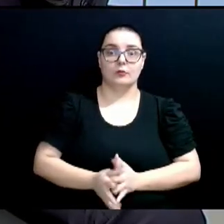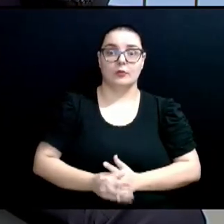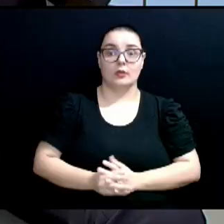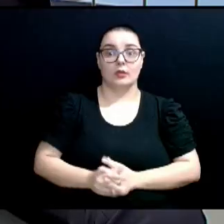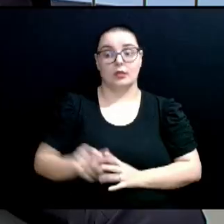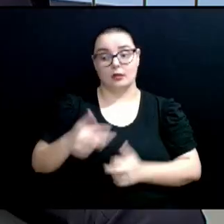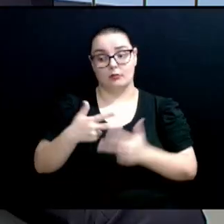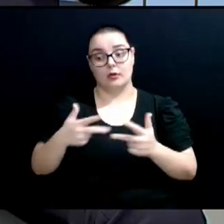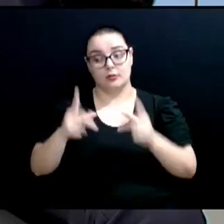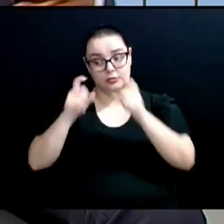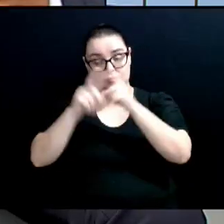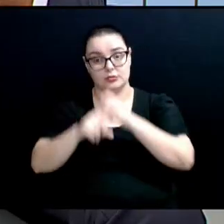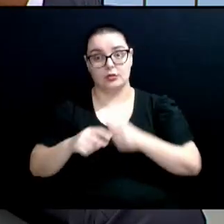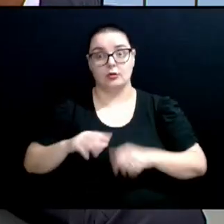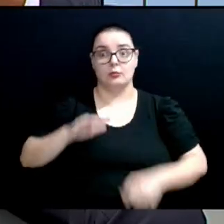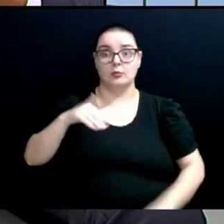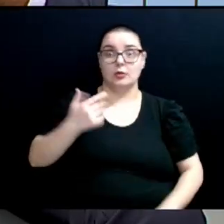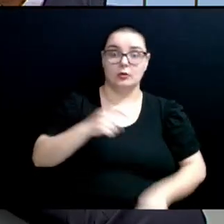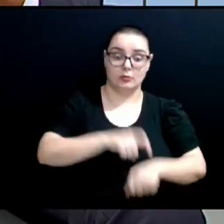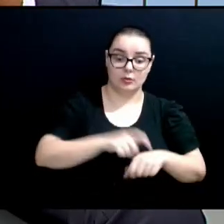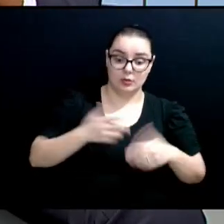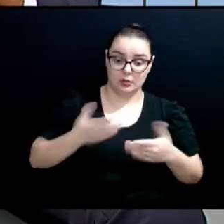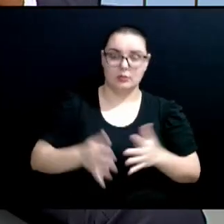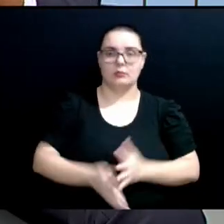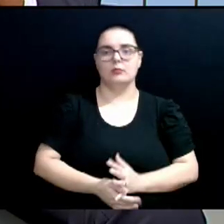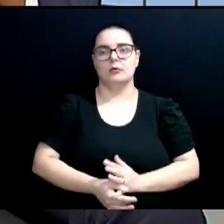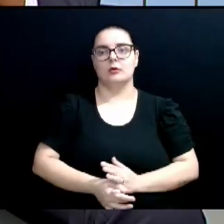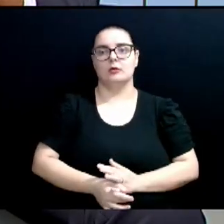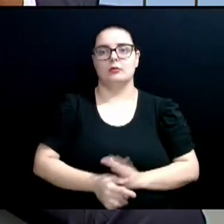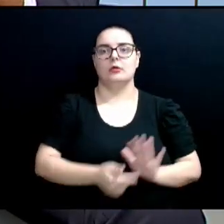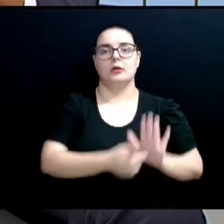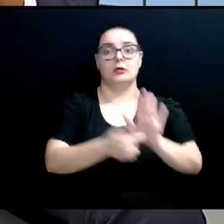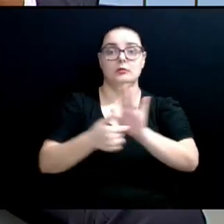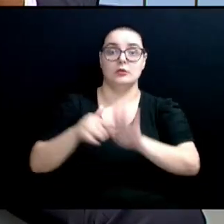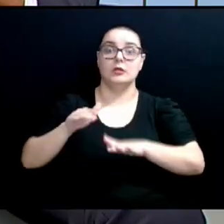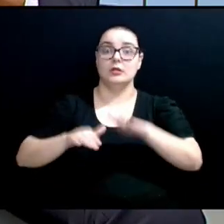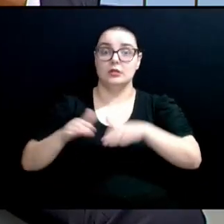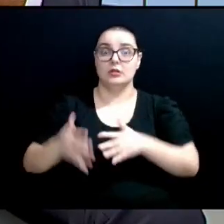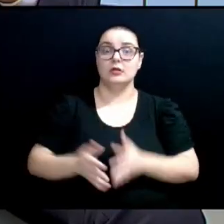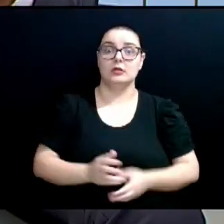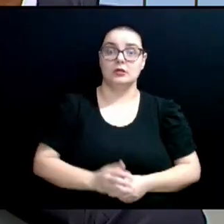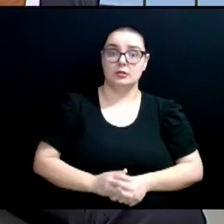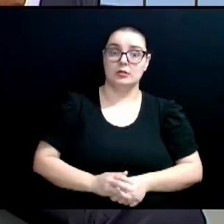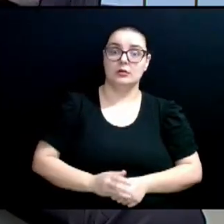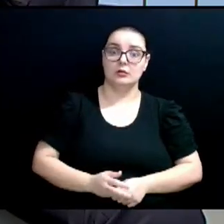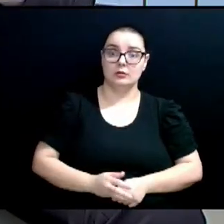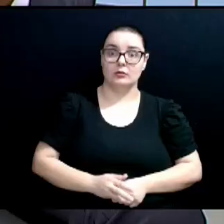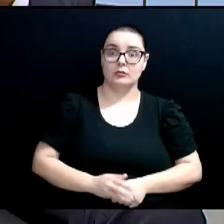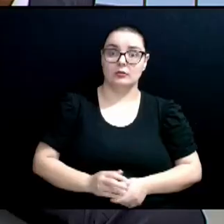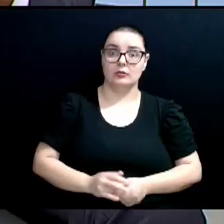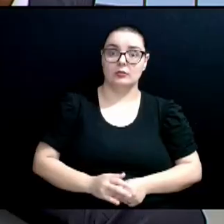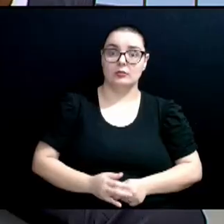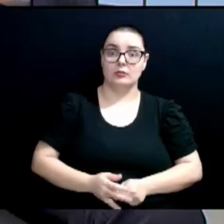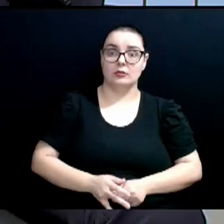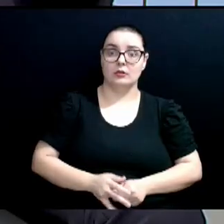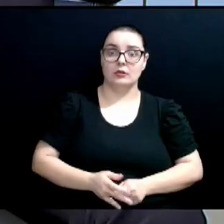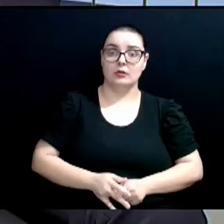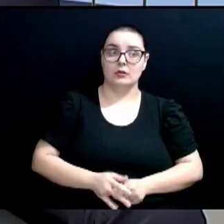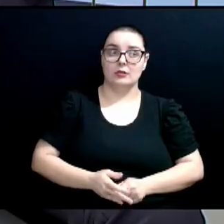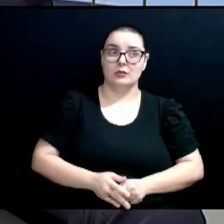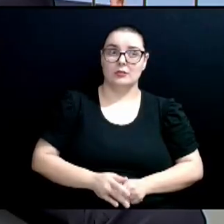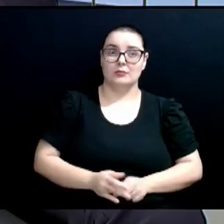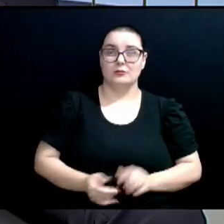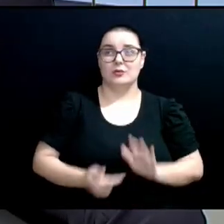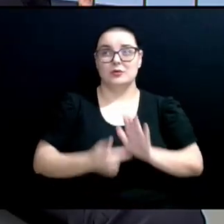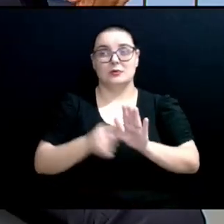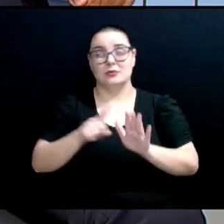do momento que há essa exposição, e muitas vezes uma exposição desnecessária e até exagerada,